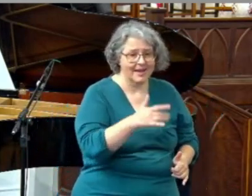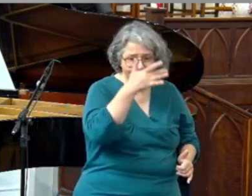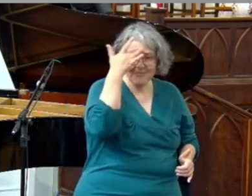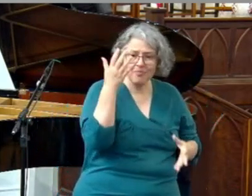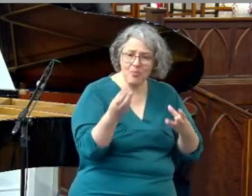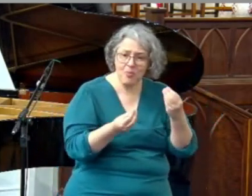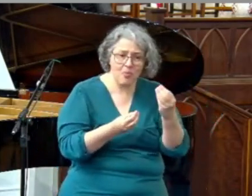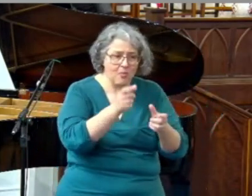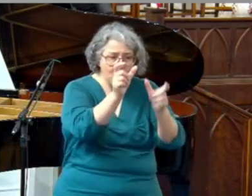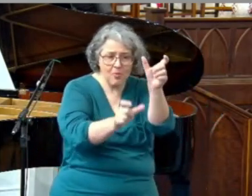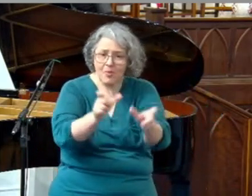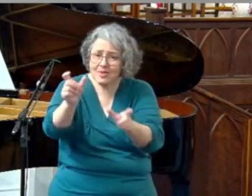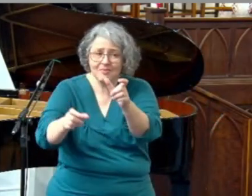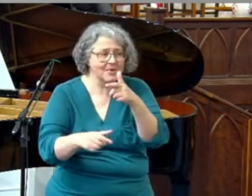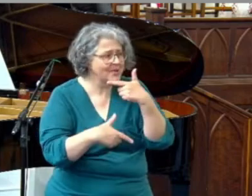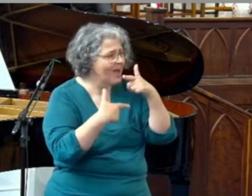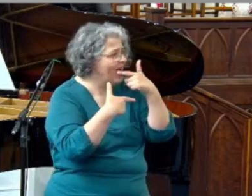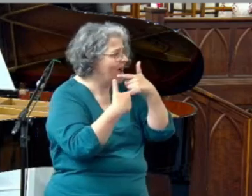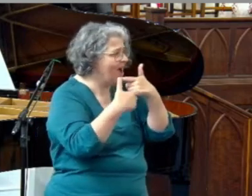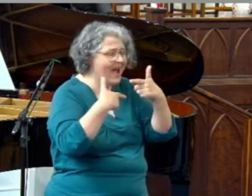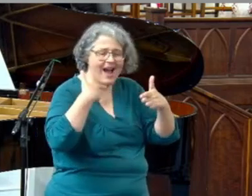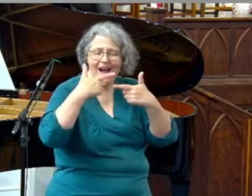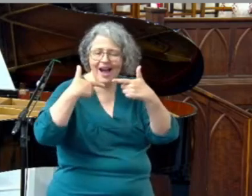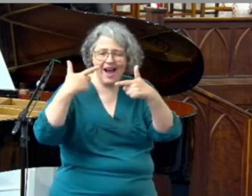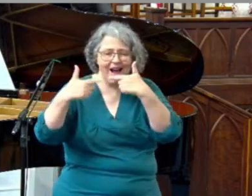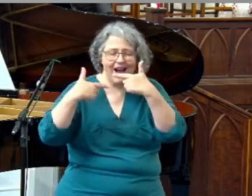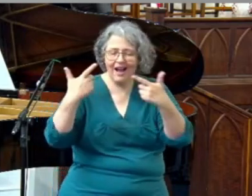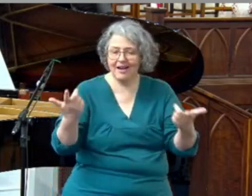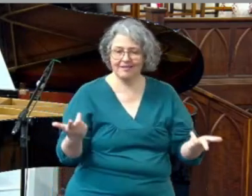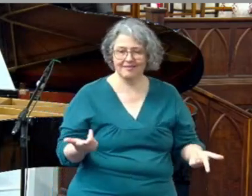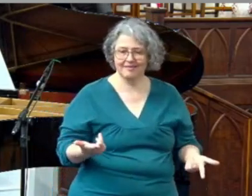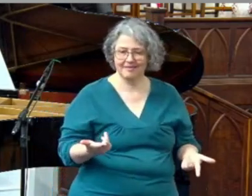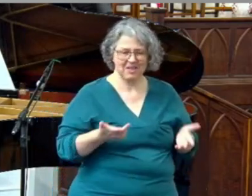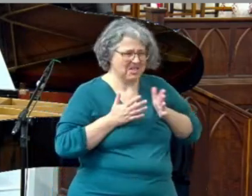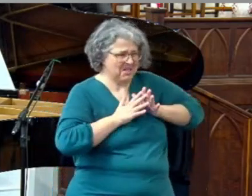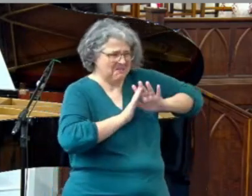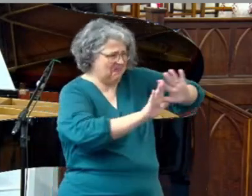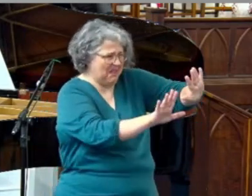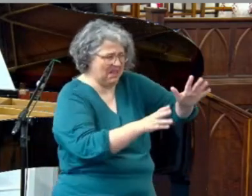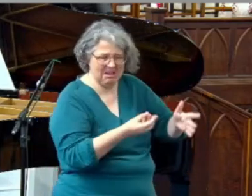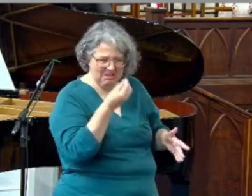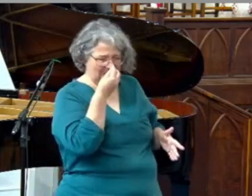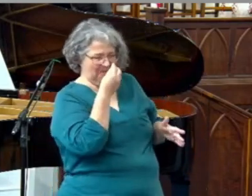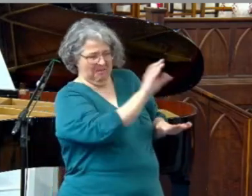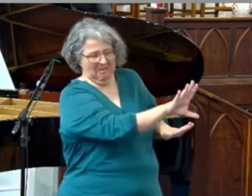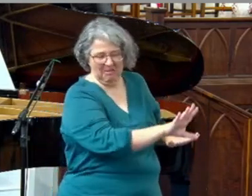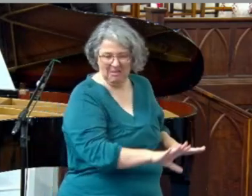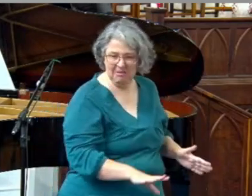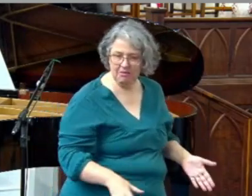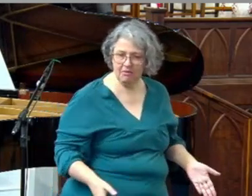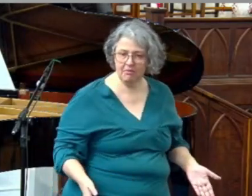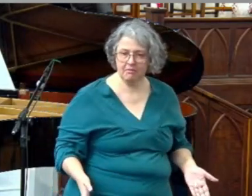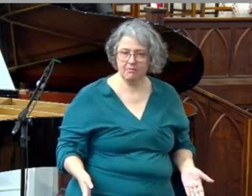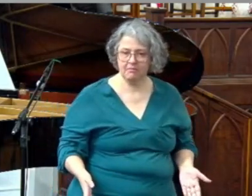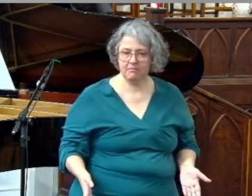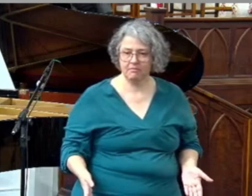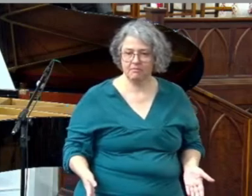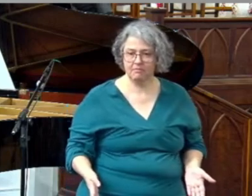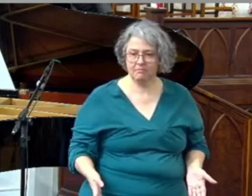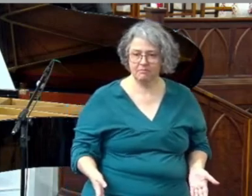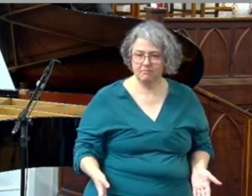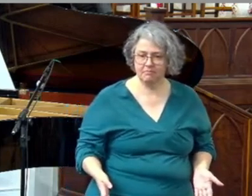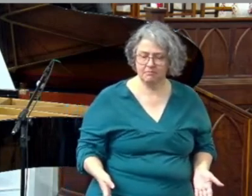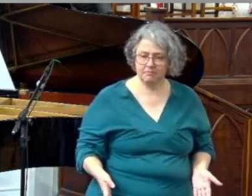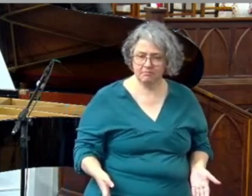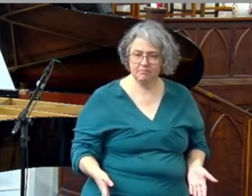de Israel, Ele deu algumas instruções que se alinham muito bem com o versículo 6